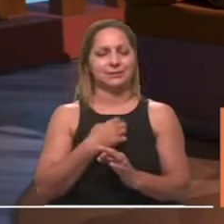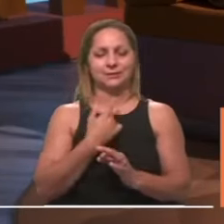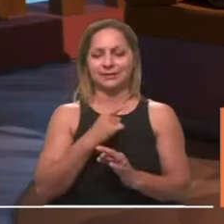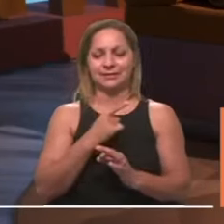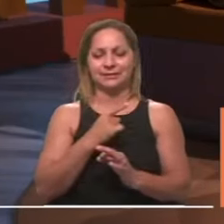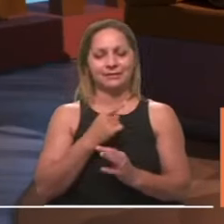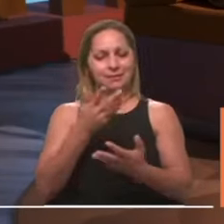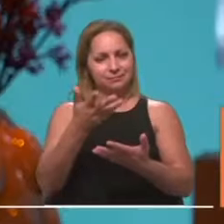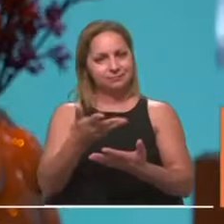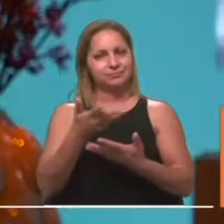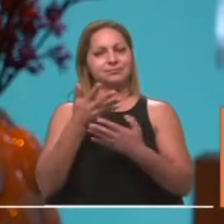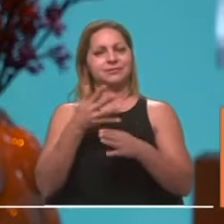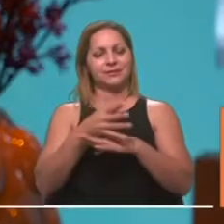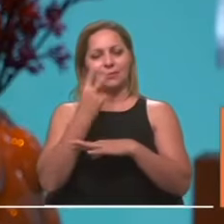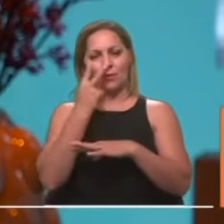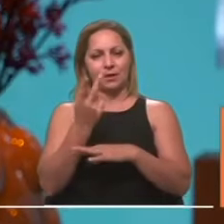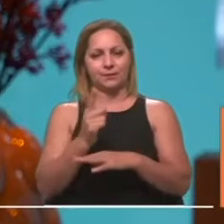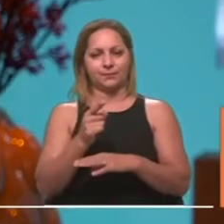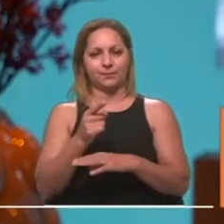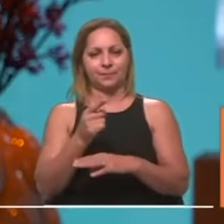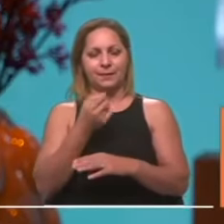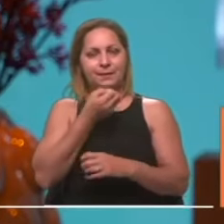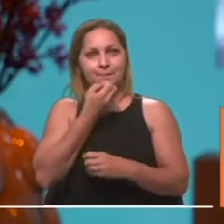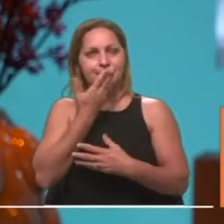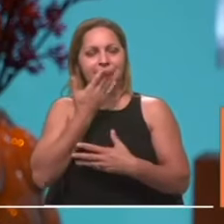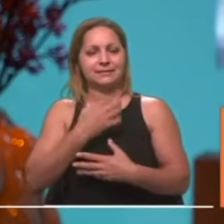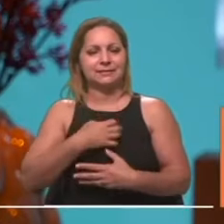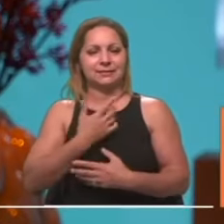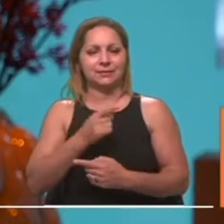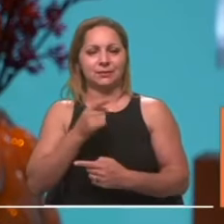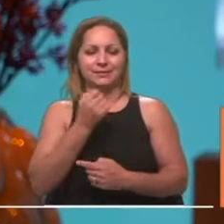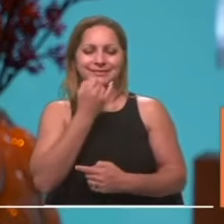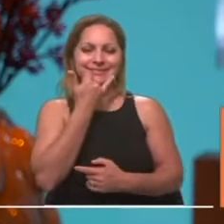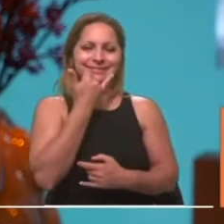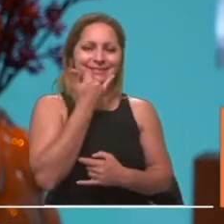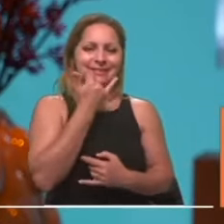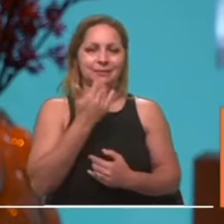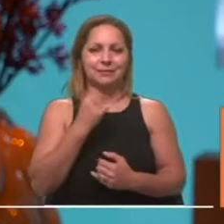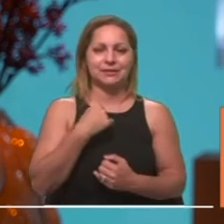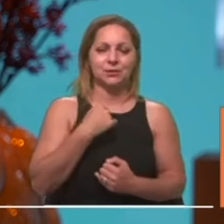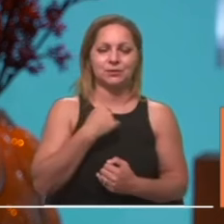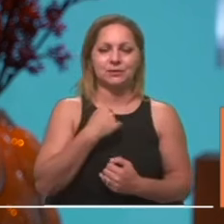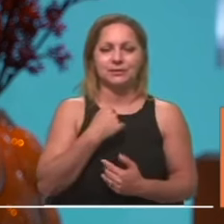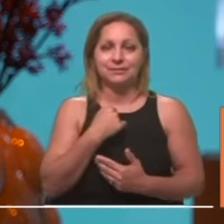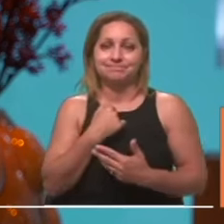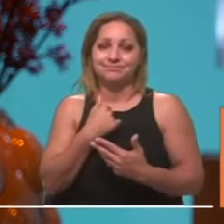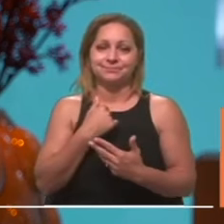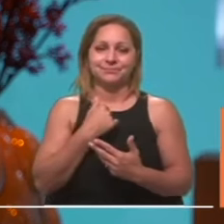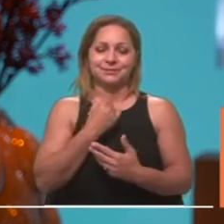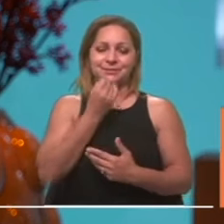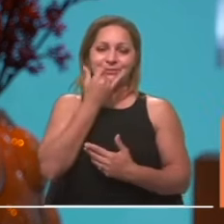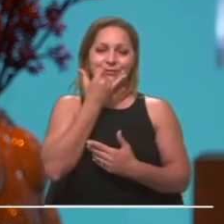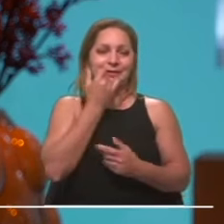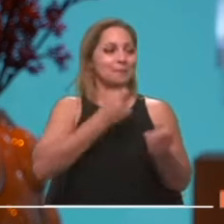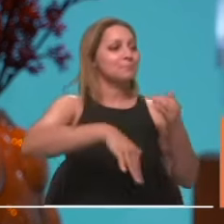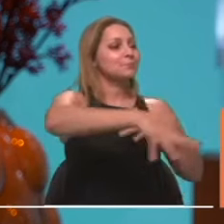olhar. Não, não senti aquela empatia. Ele estava a sorrir, mas eu acho que estava mais a sorrir para os